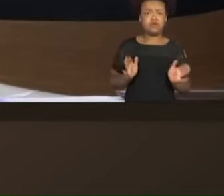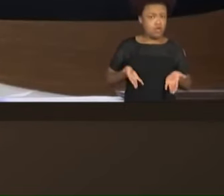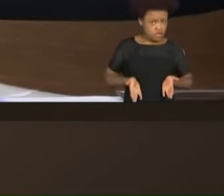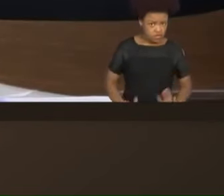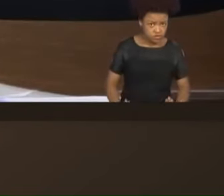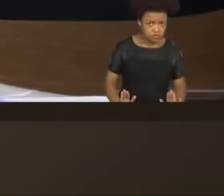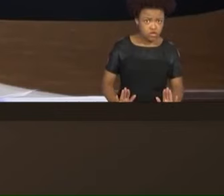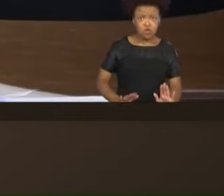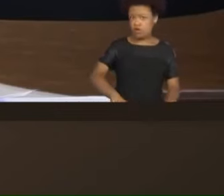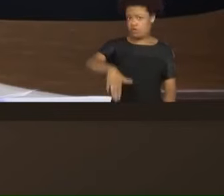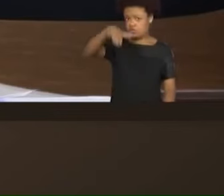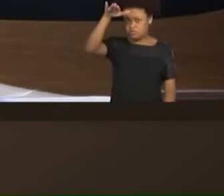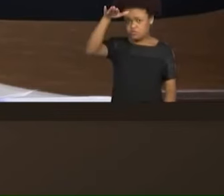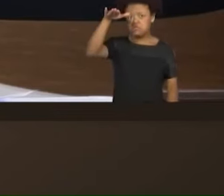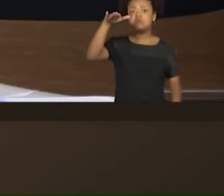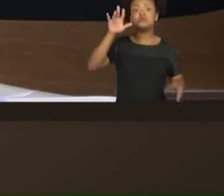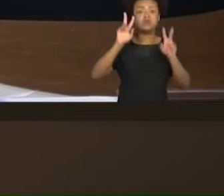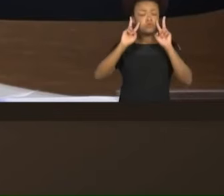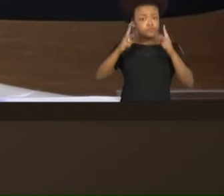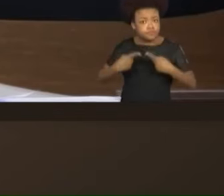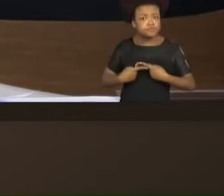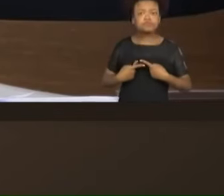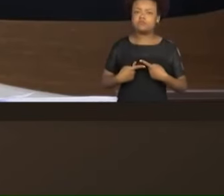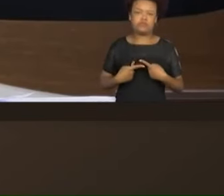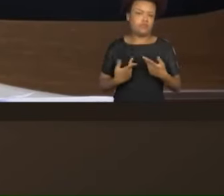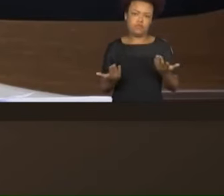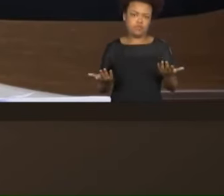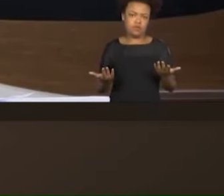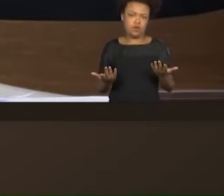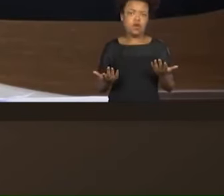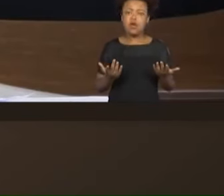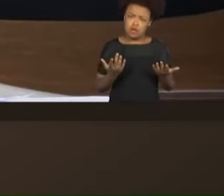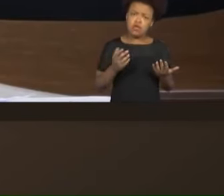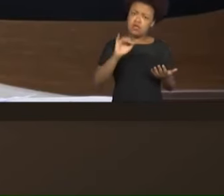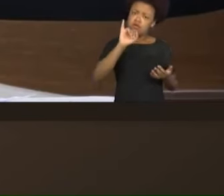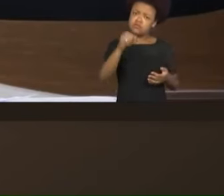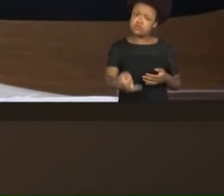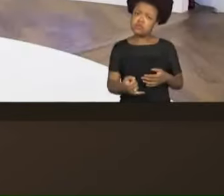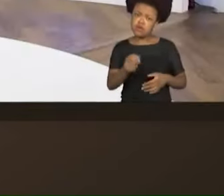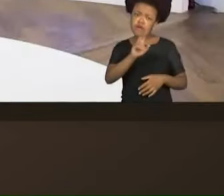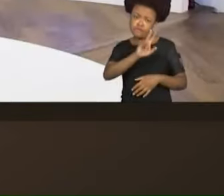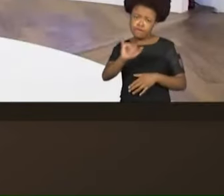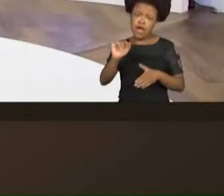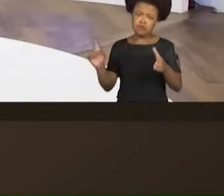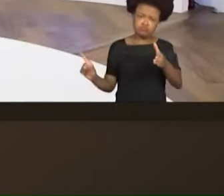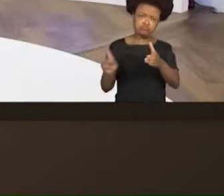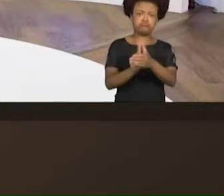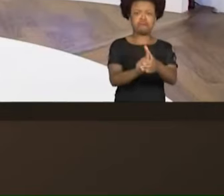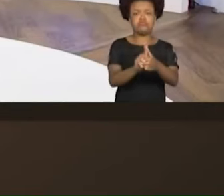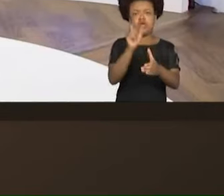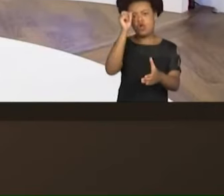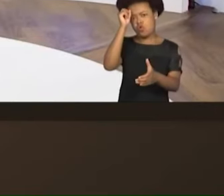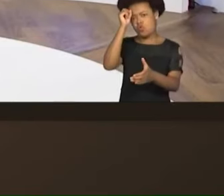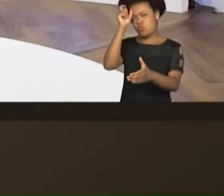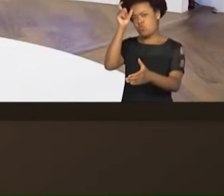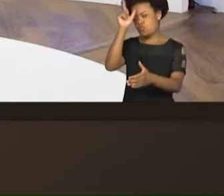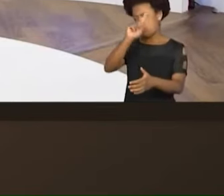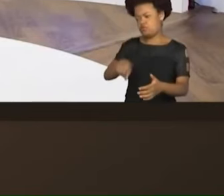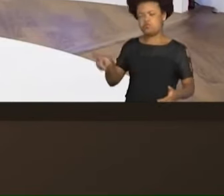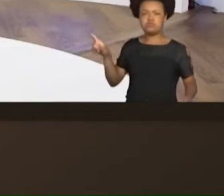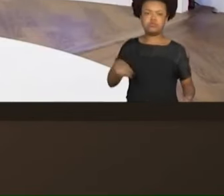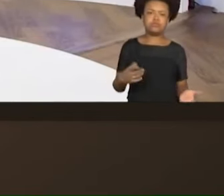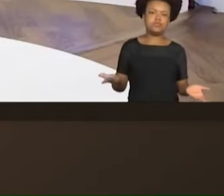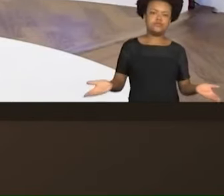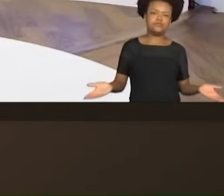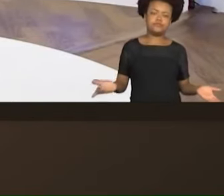delas vão sim se associar a essa cultura que você chamou de cultura do cancelamento. Só que eu acho que isso aí não está ligado ao ativismo,